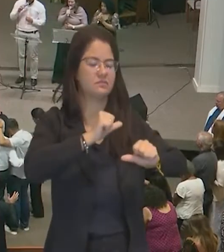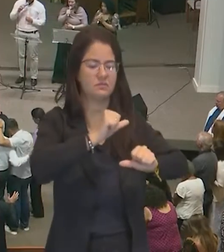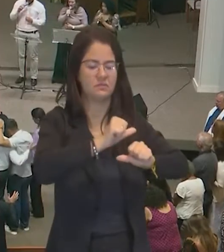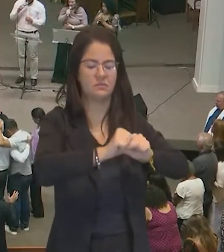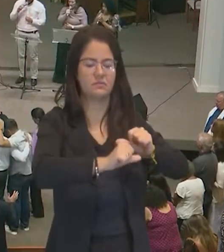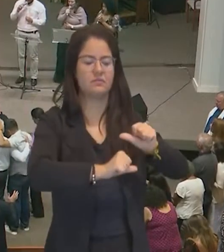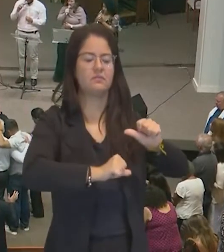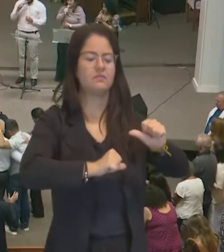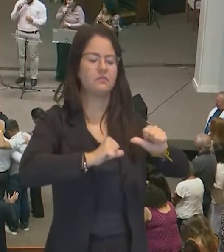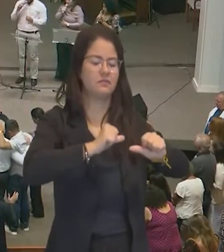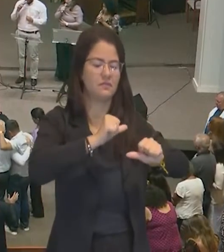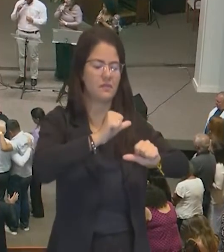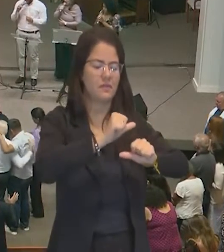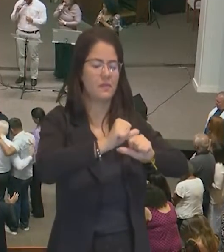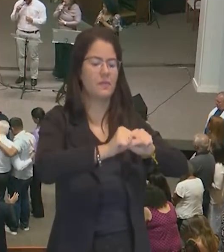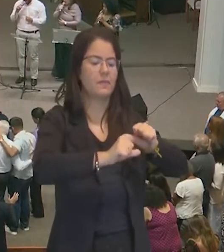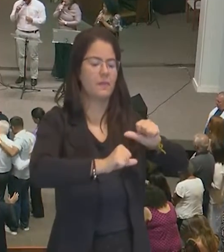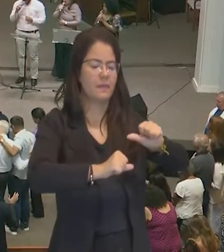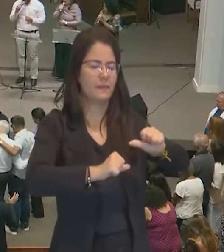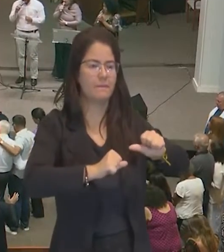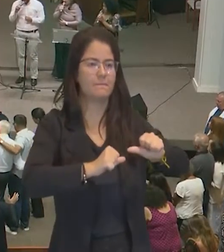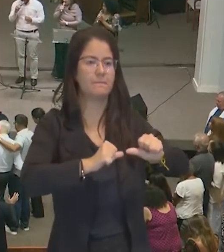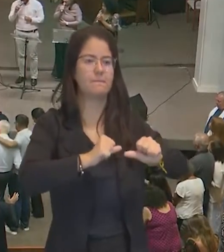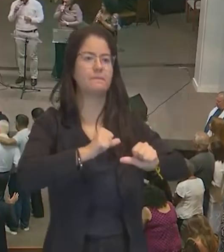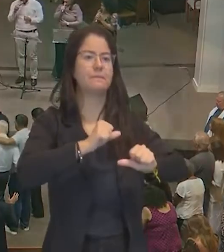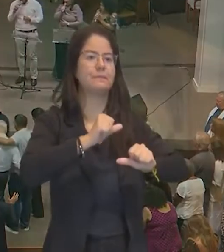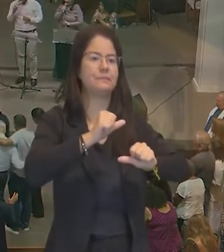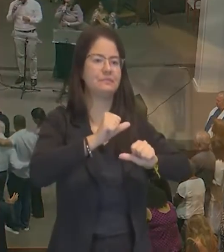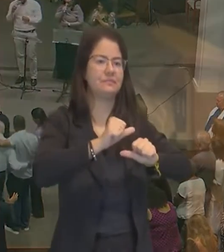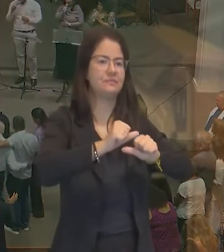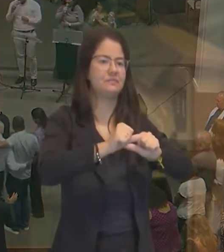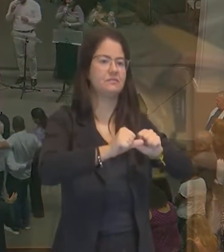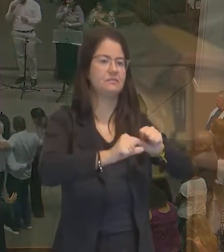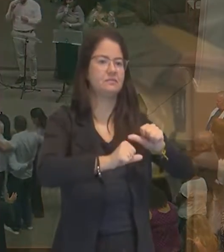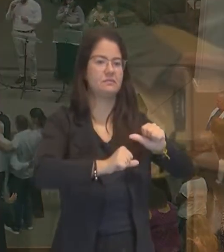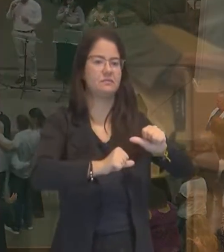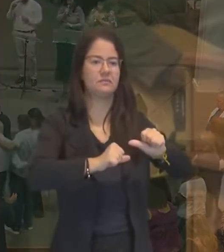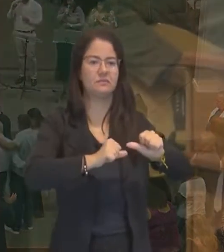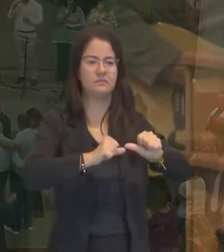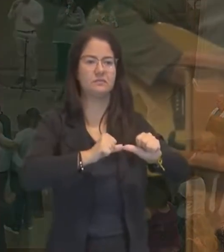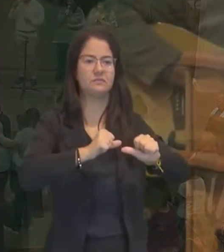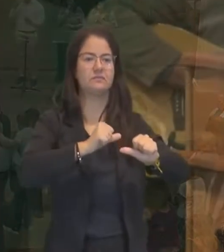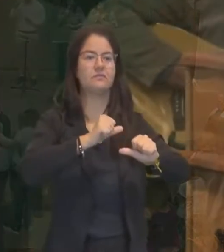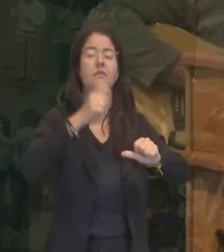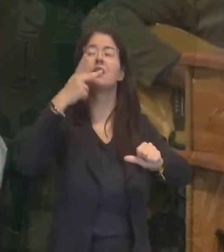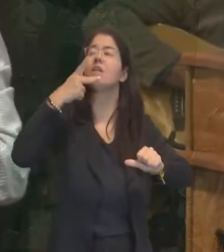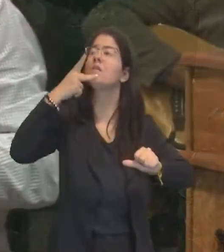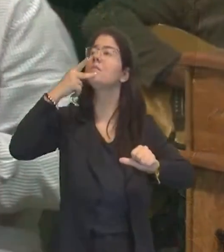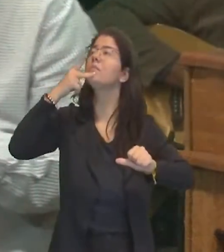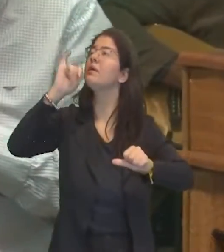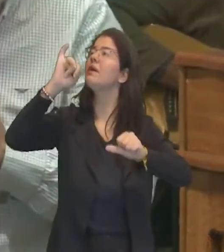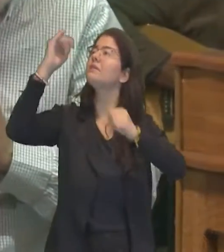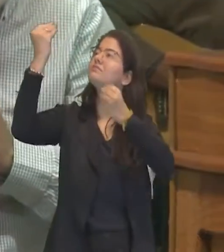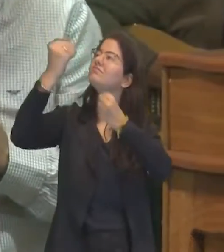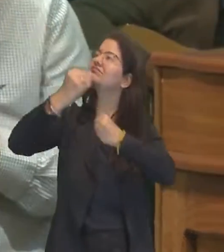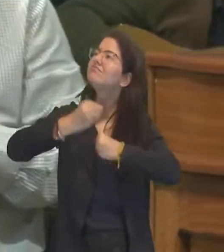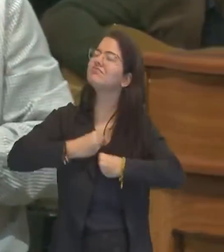há algo que está acontecendo, vem, se arrepende, clame ao Senhor nessa